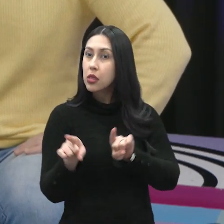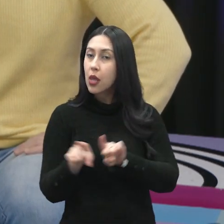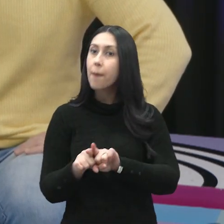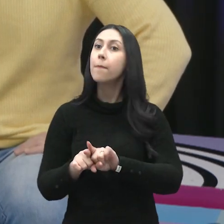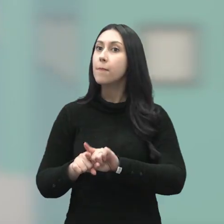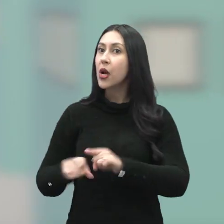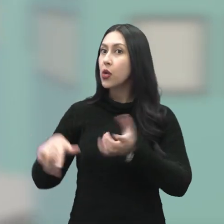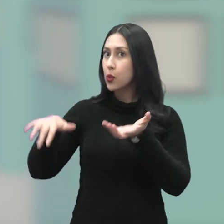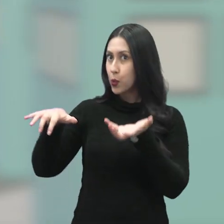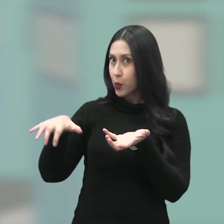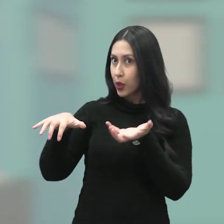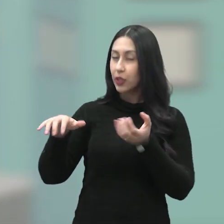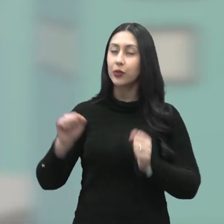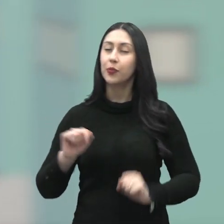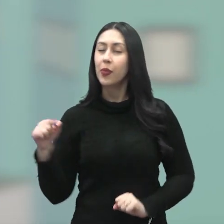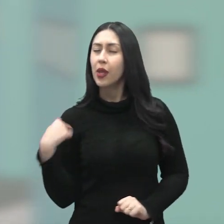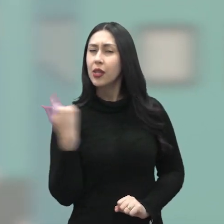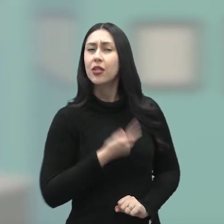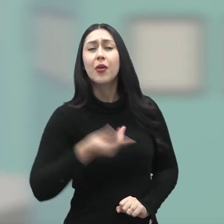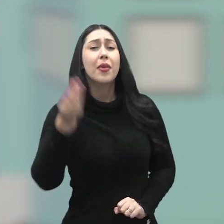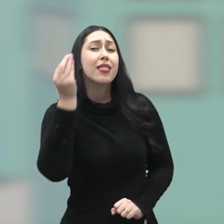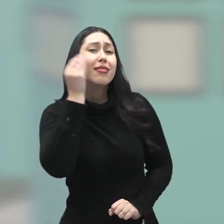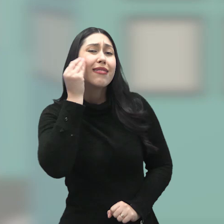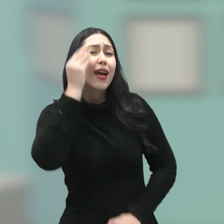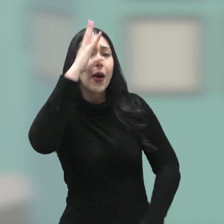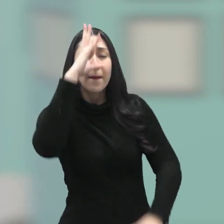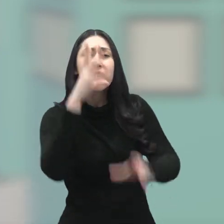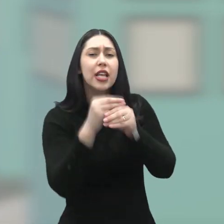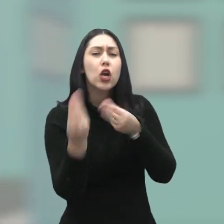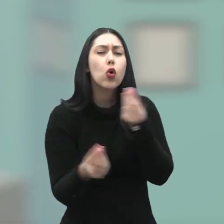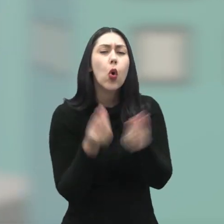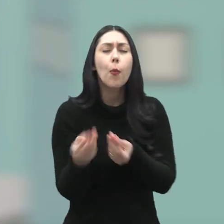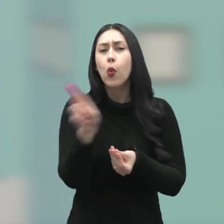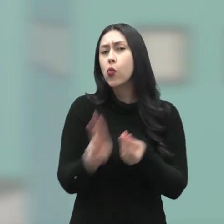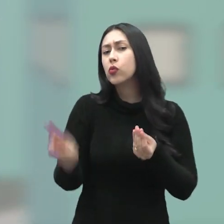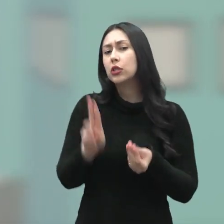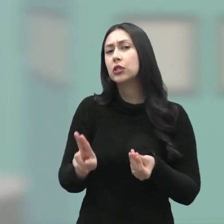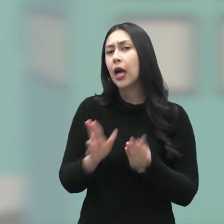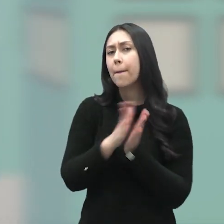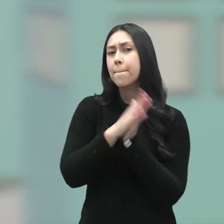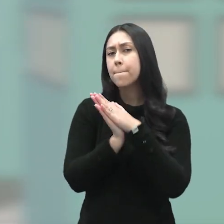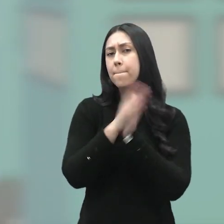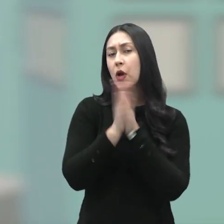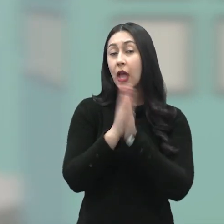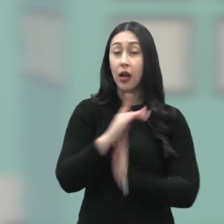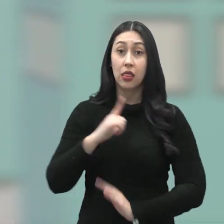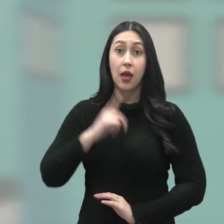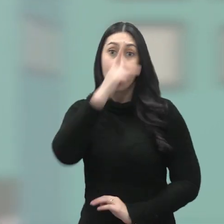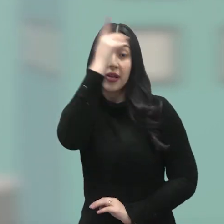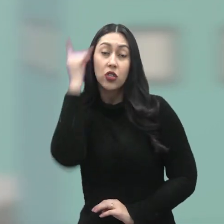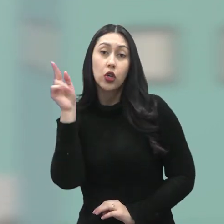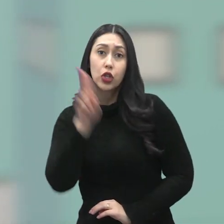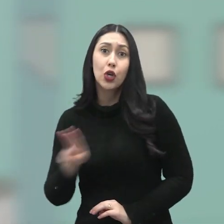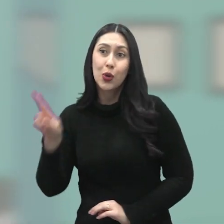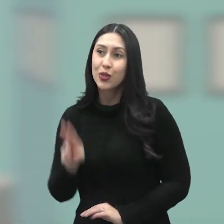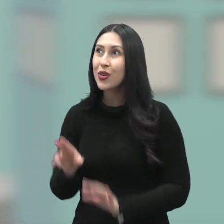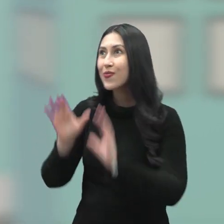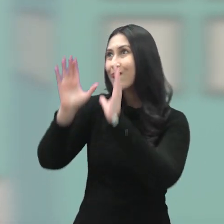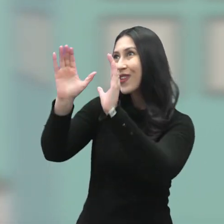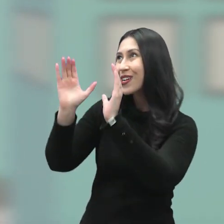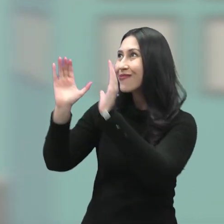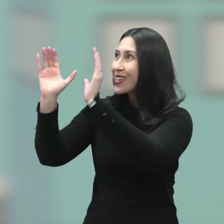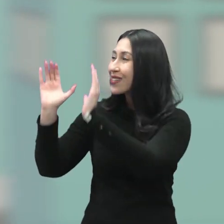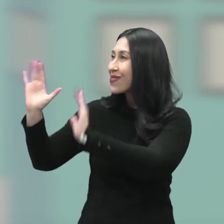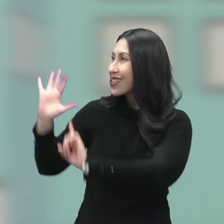Congresso Nacional. A gente vai tentar entender os diferentes usos dessas bonecas, desde o colecionismo e expressão